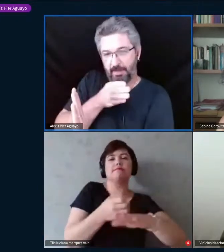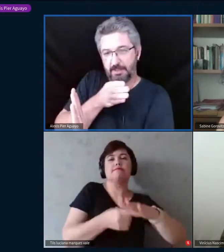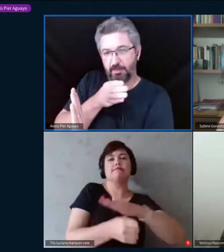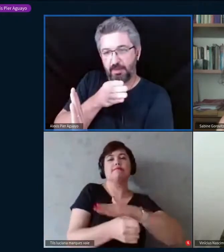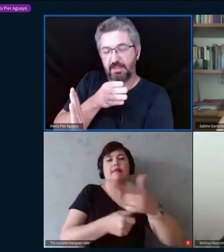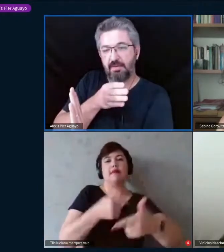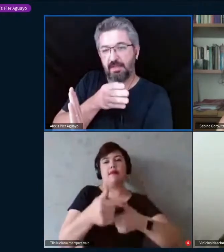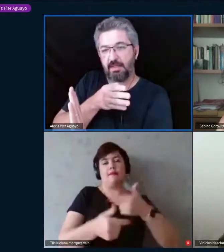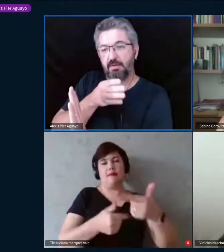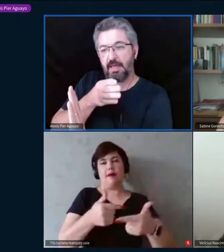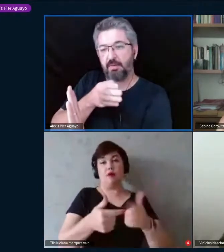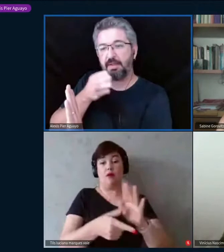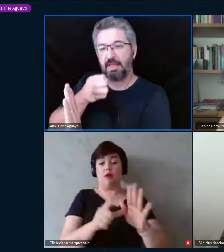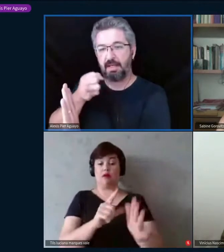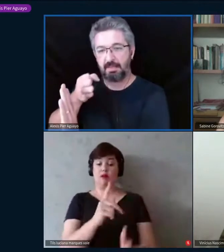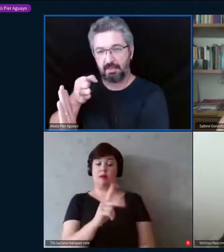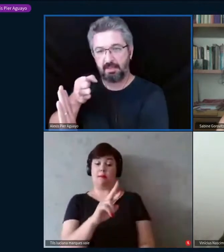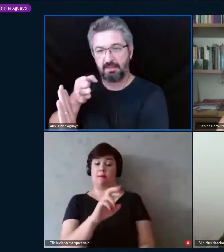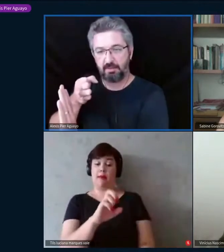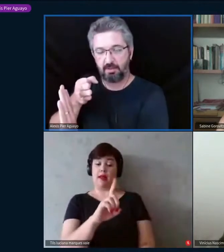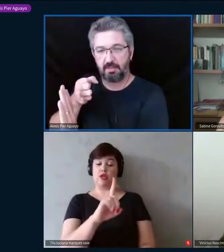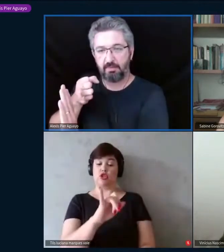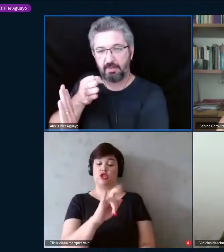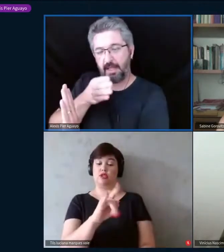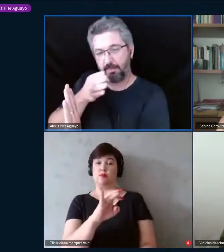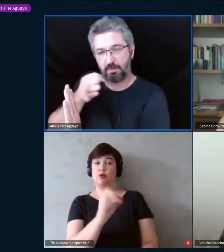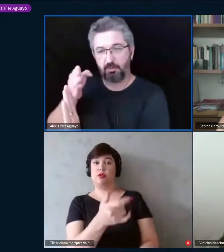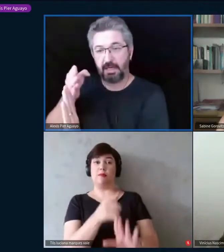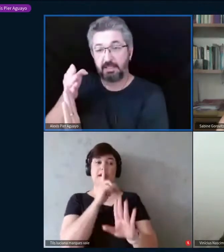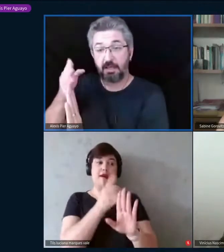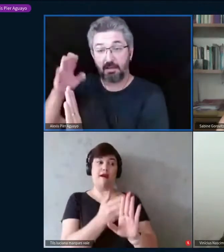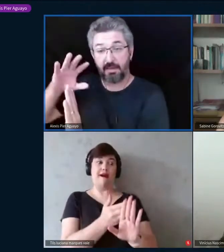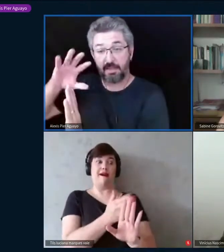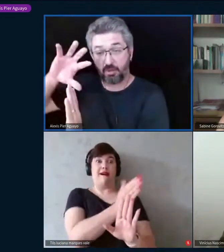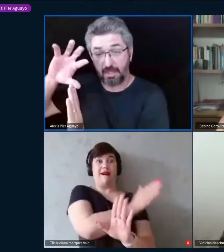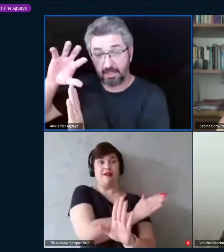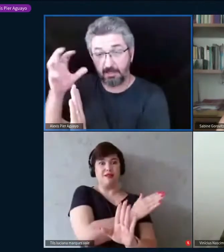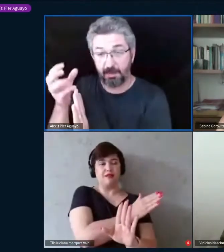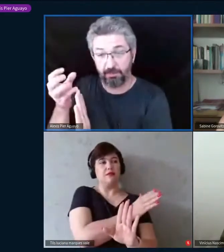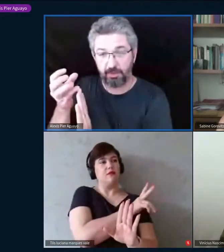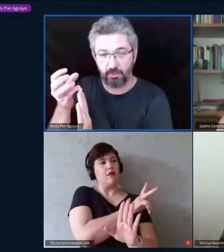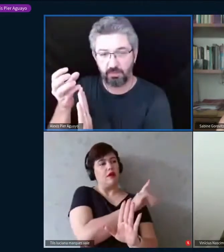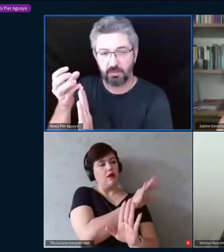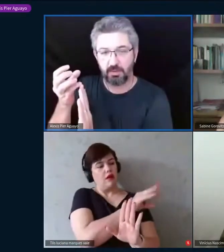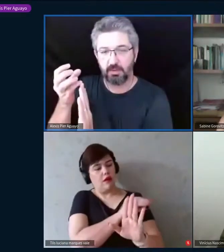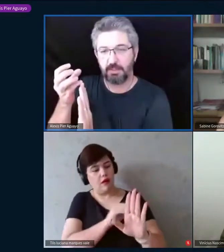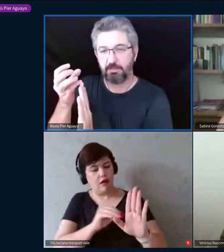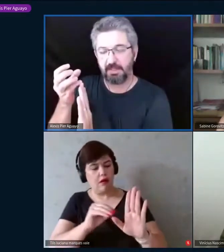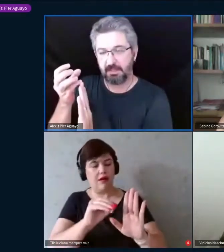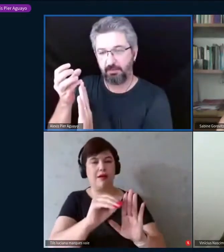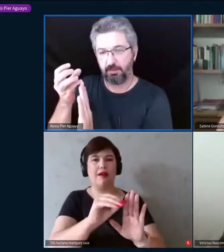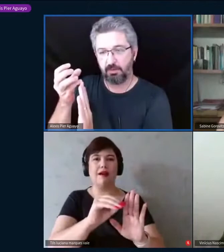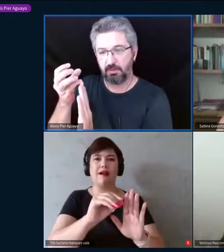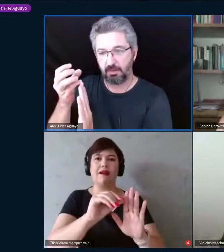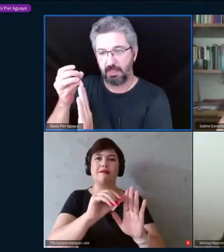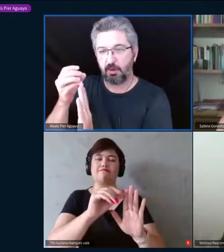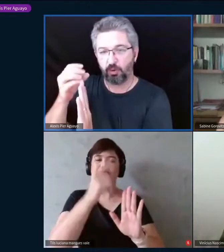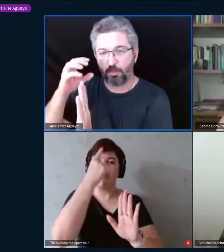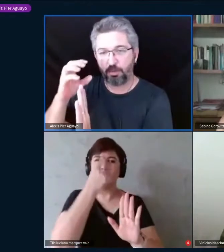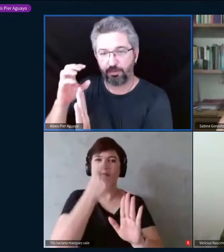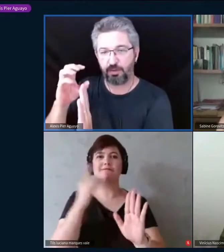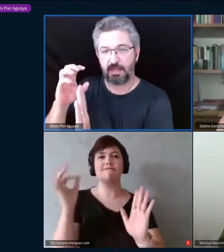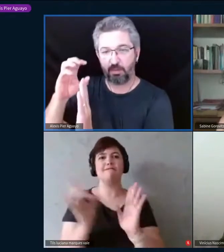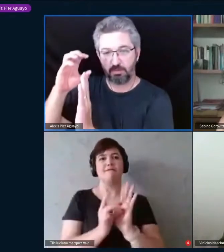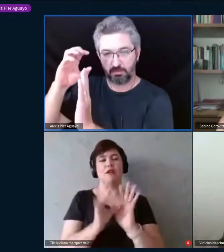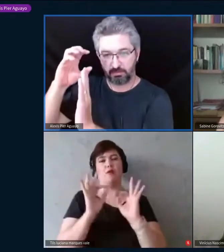aquilo que era uma predisposição, aquilo que era o interesse em se tornar um intérprete e tudo mais, vai se tornar aquele perfil específico, que